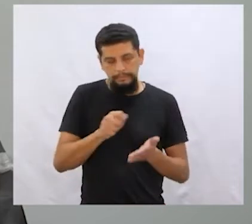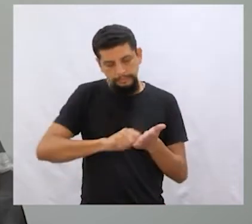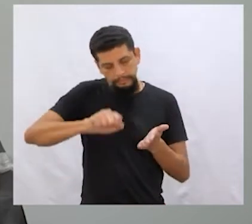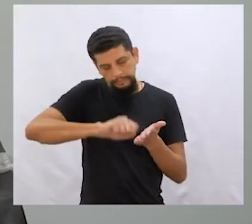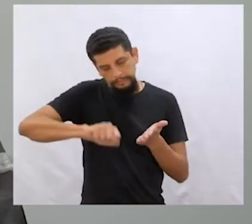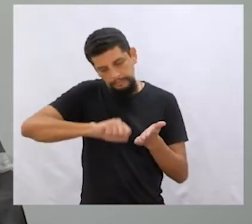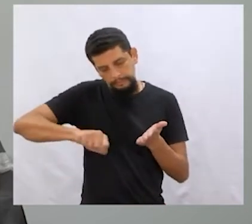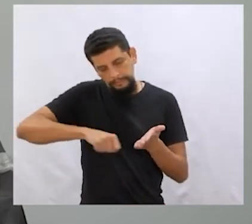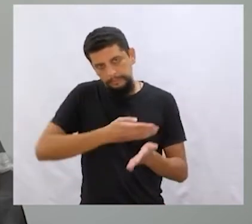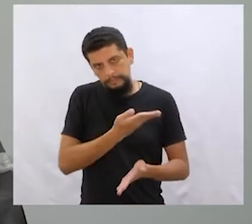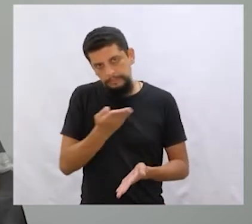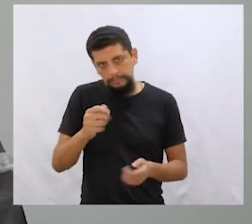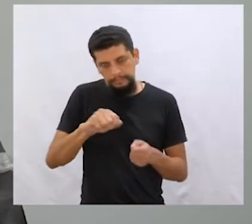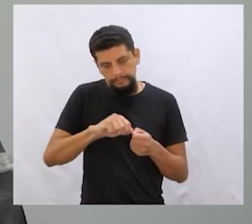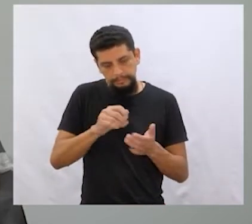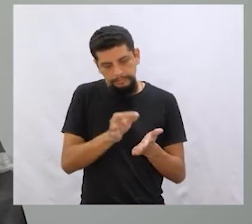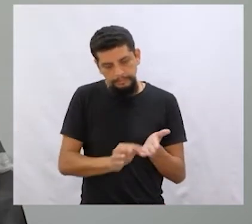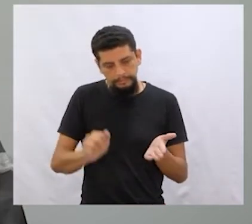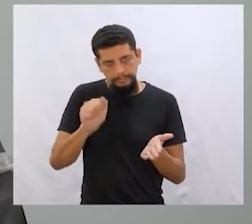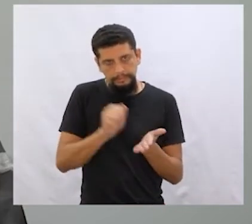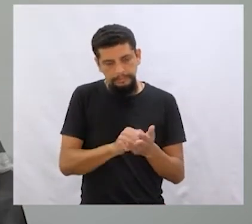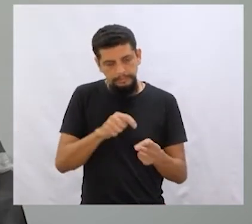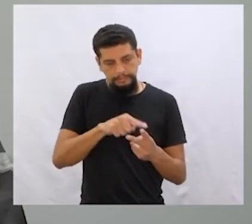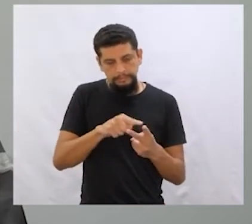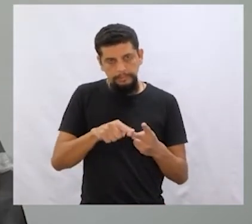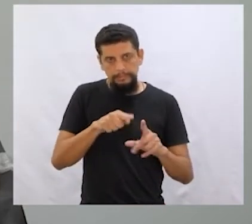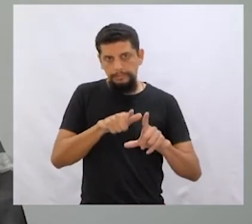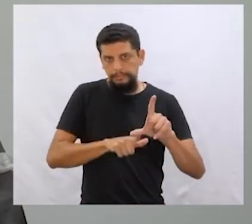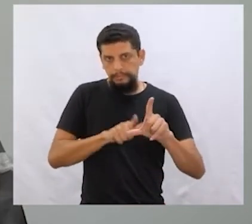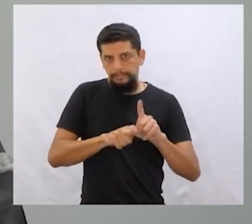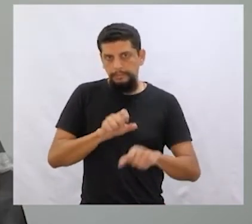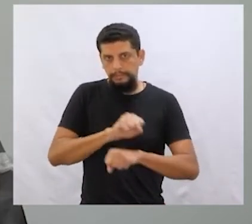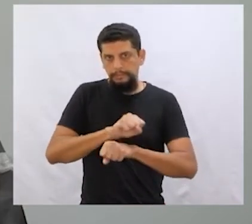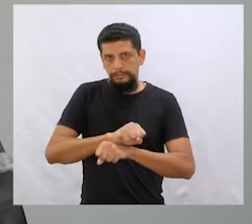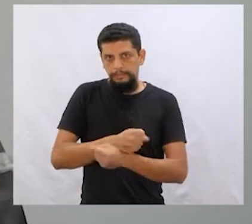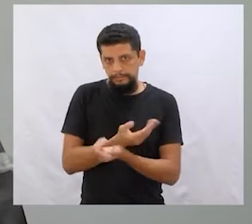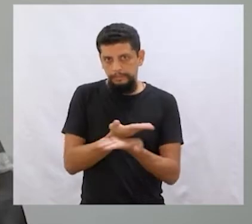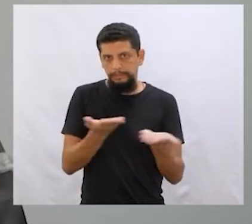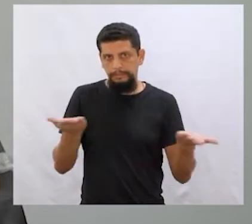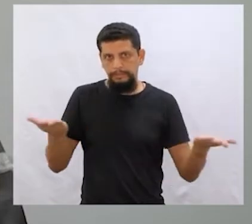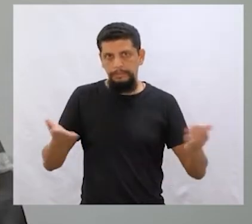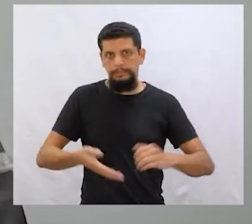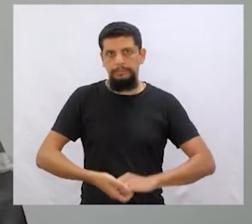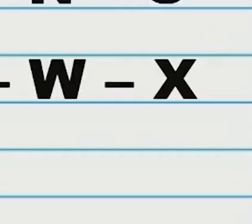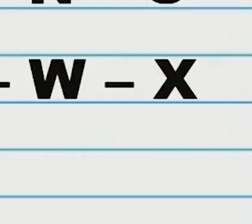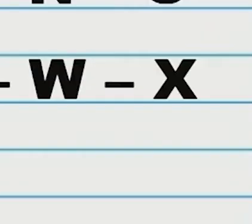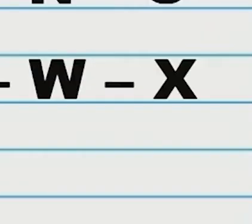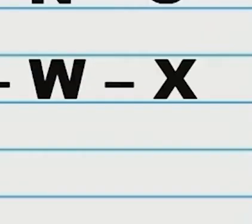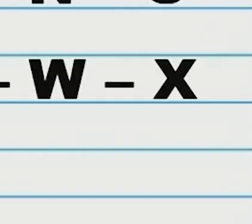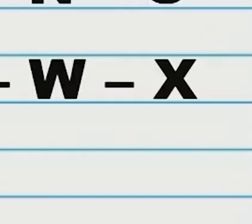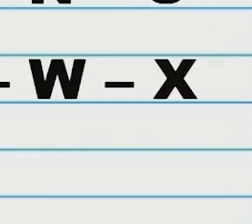Enquanto vocês escrevem, fazem o registro dessas duas letras, nós aguardamos um pouquinho.